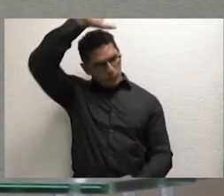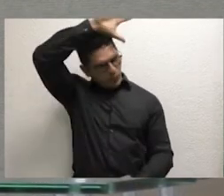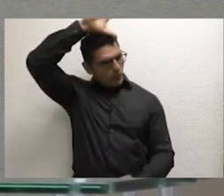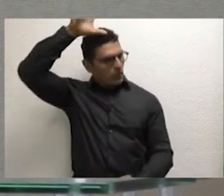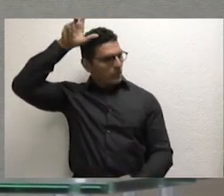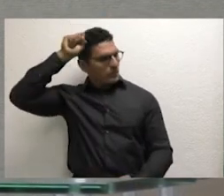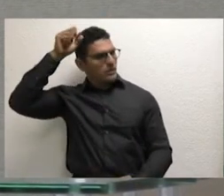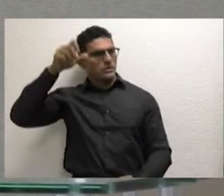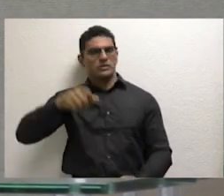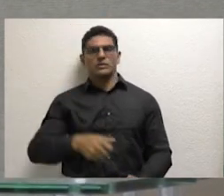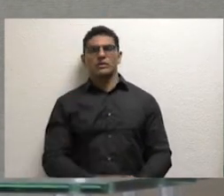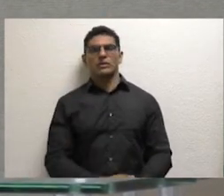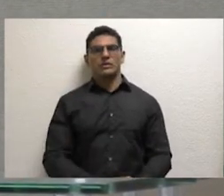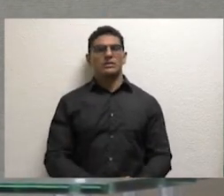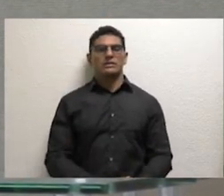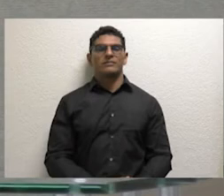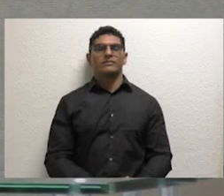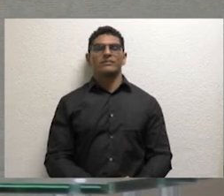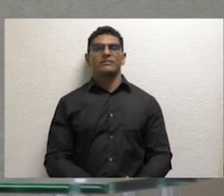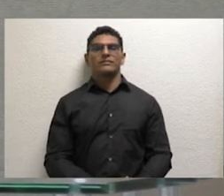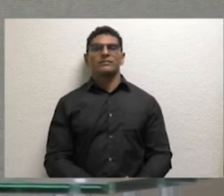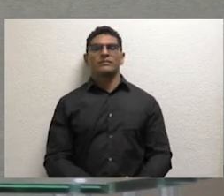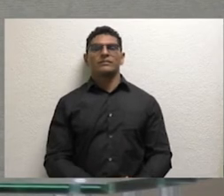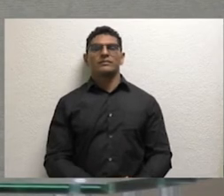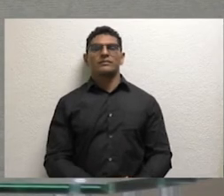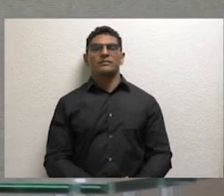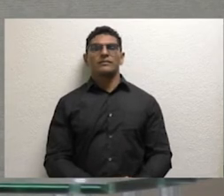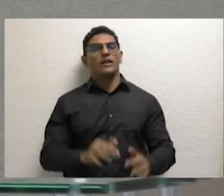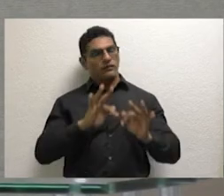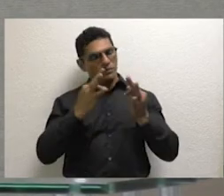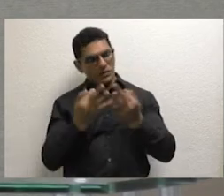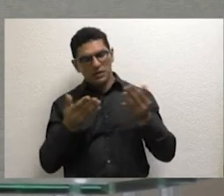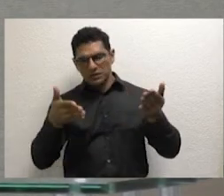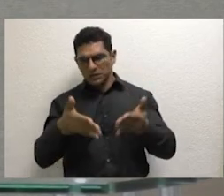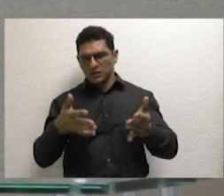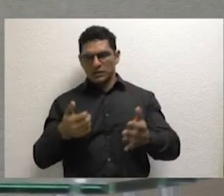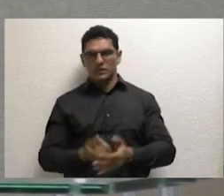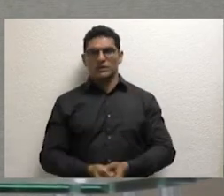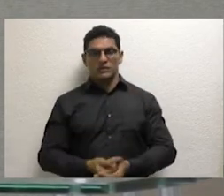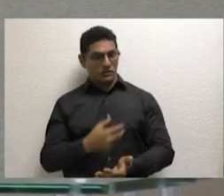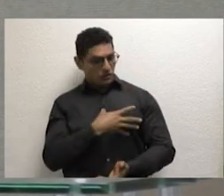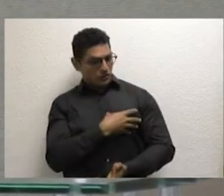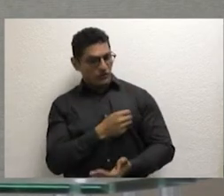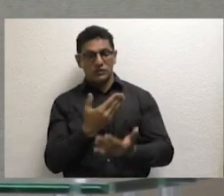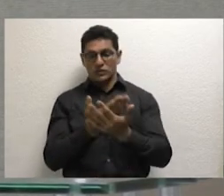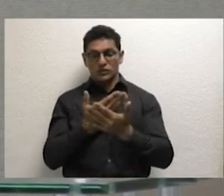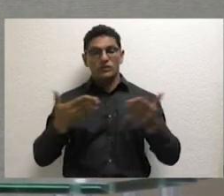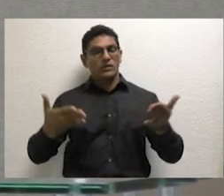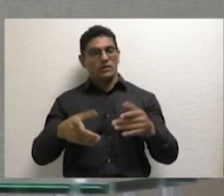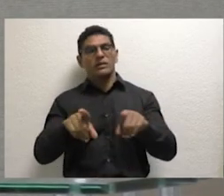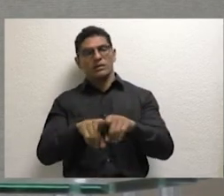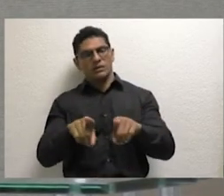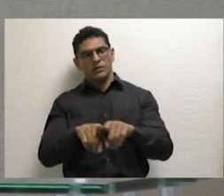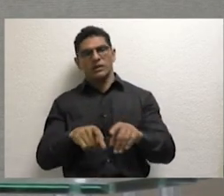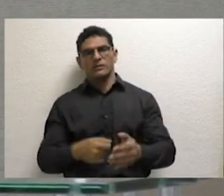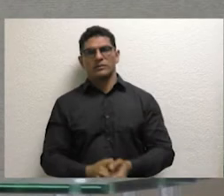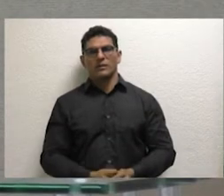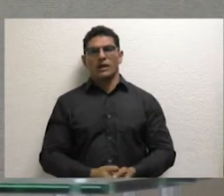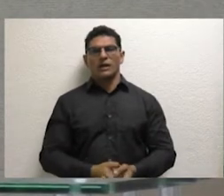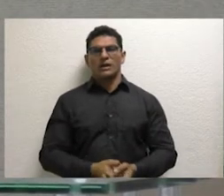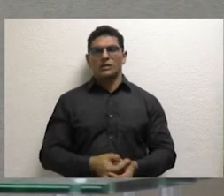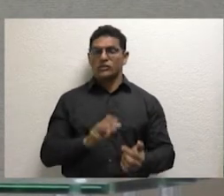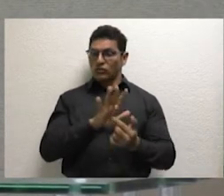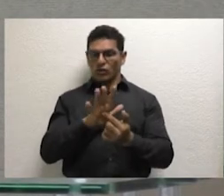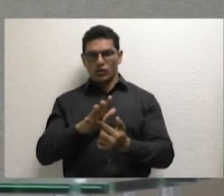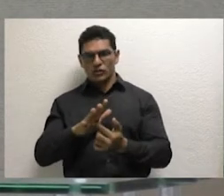aqui o senhor está aqui a sua família também está e educando seus filhos isso mostra o quanto o senhor confia